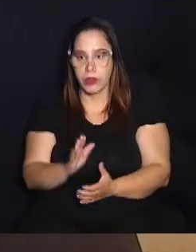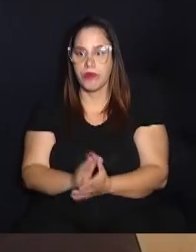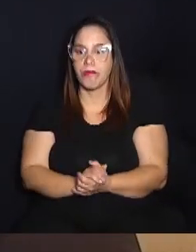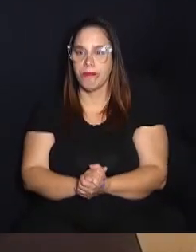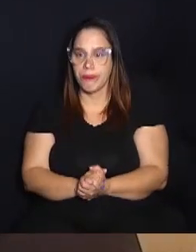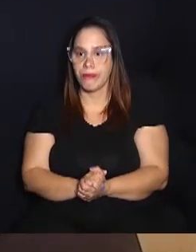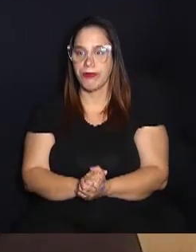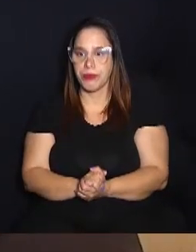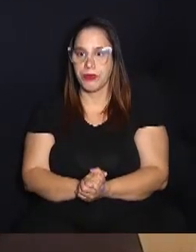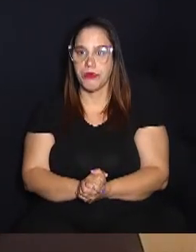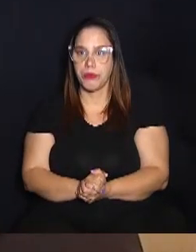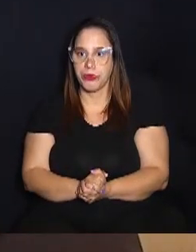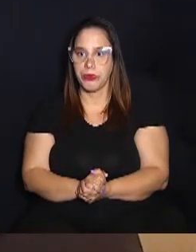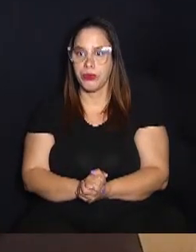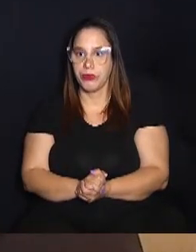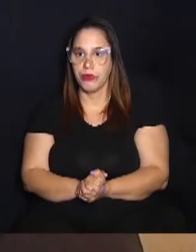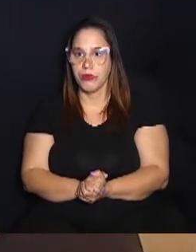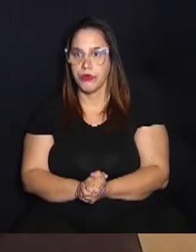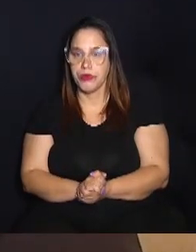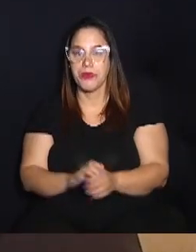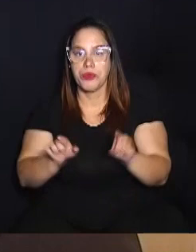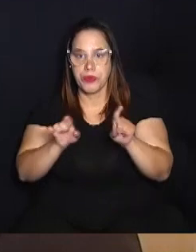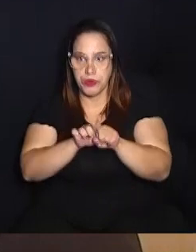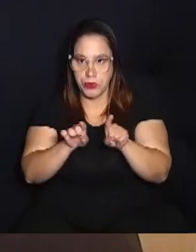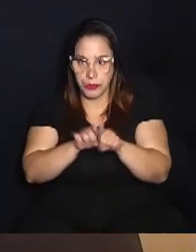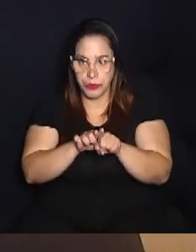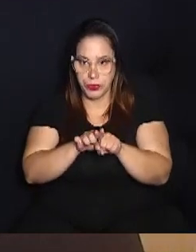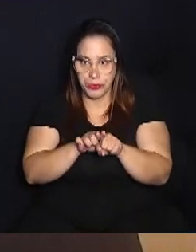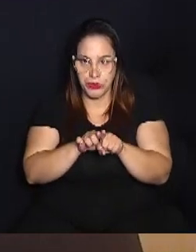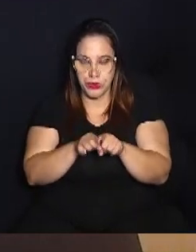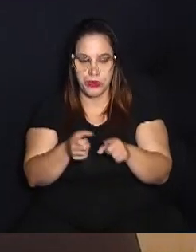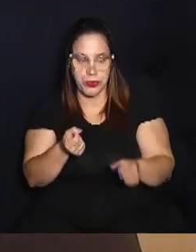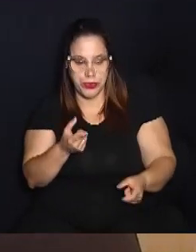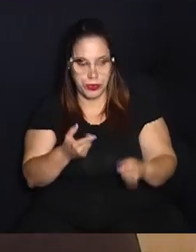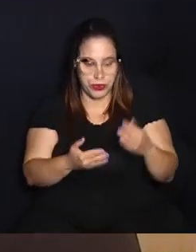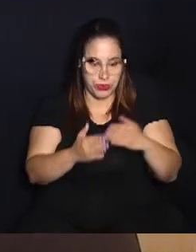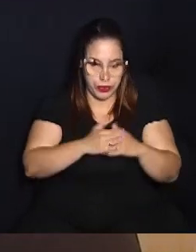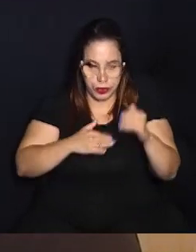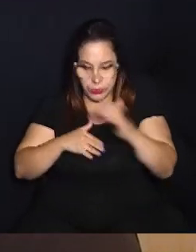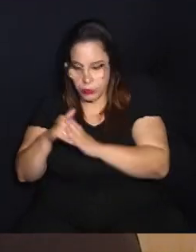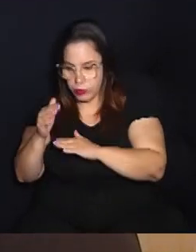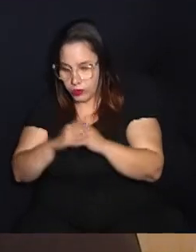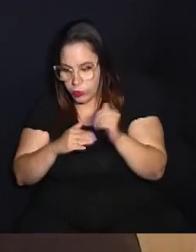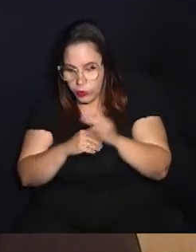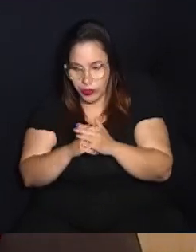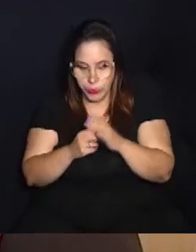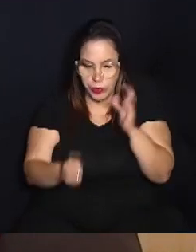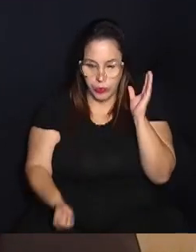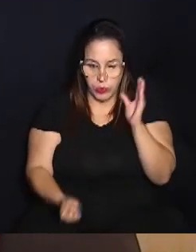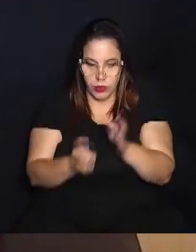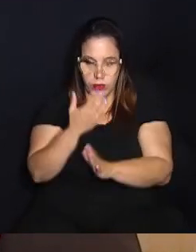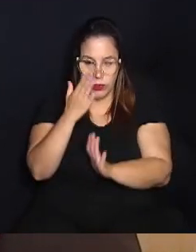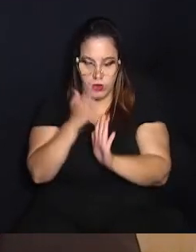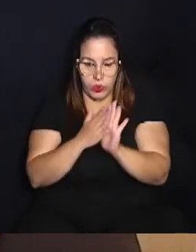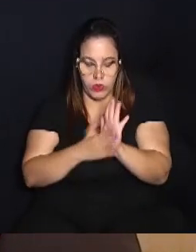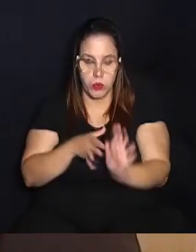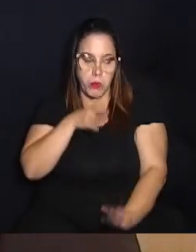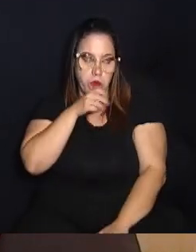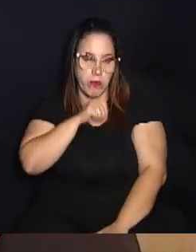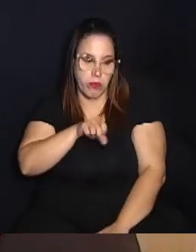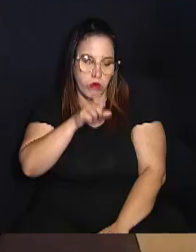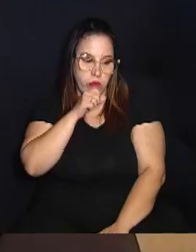Brasil. Ele também tem suas contribuições, digamos aí, com a criação do método